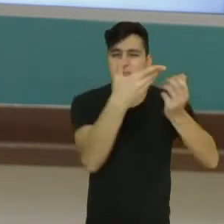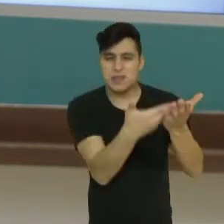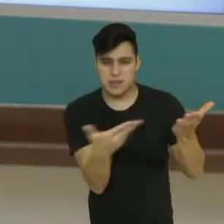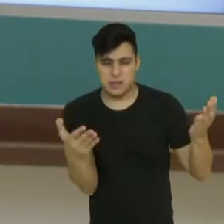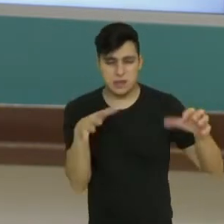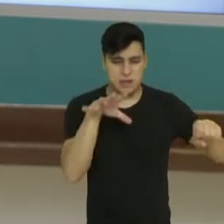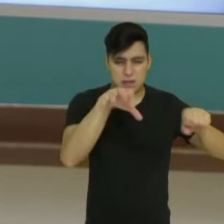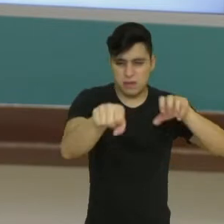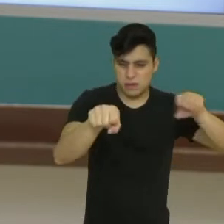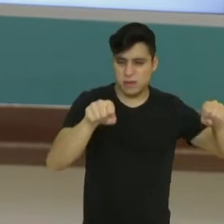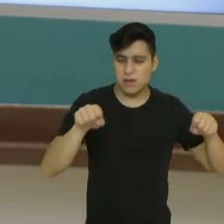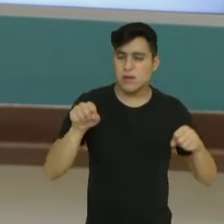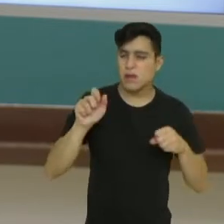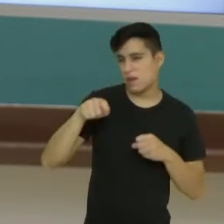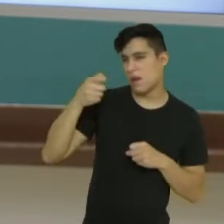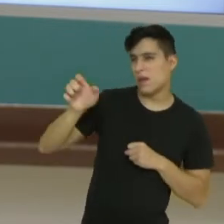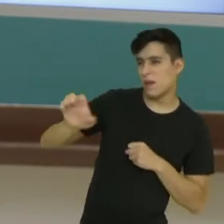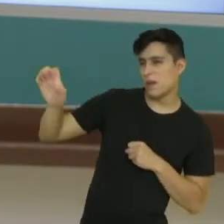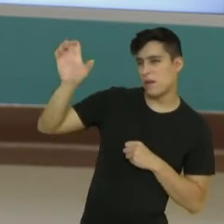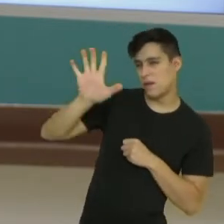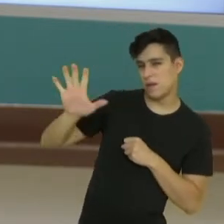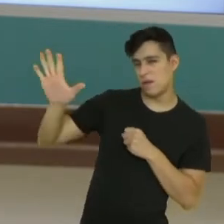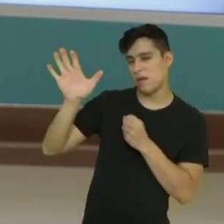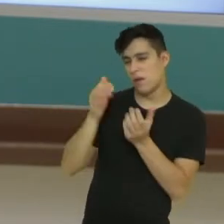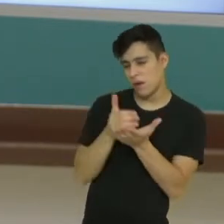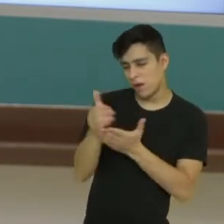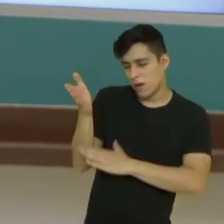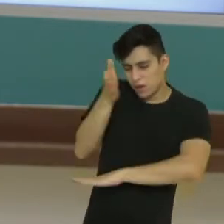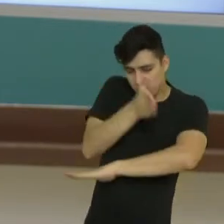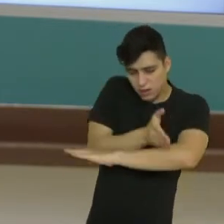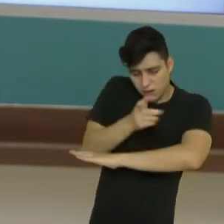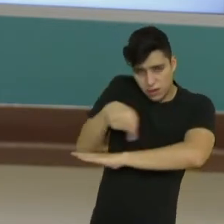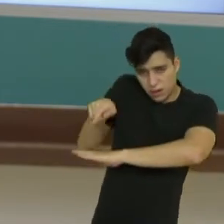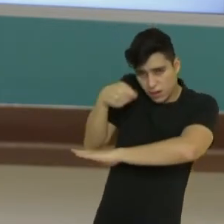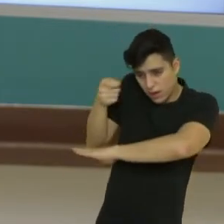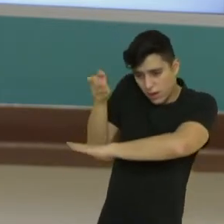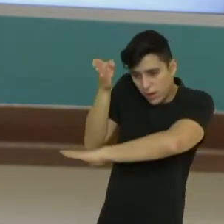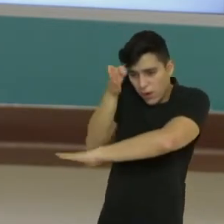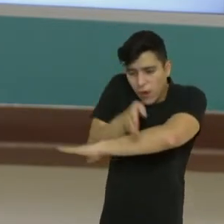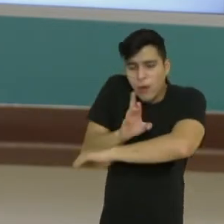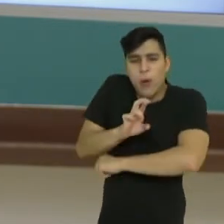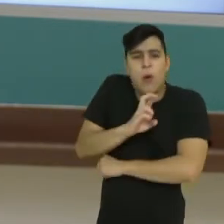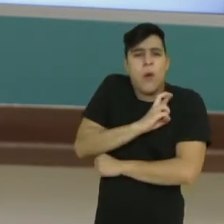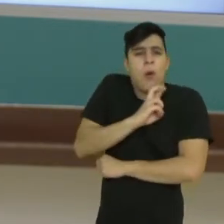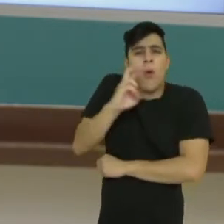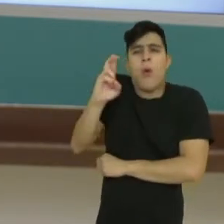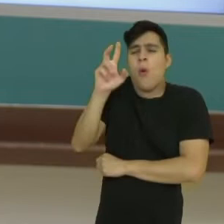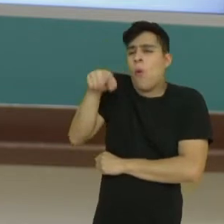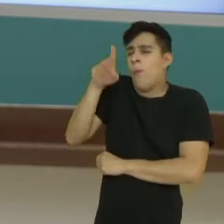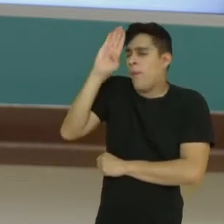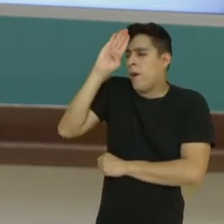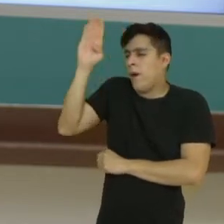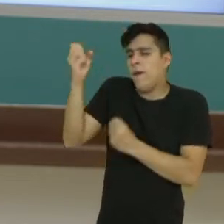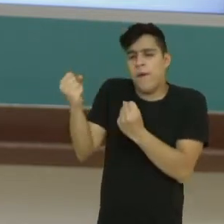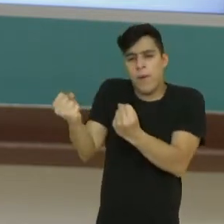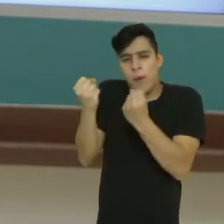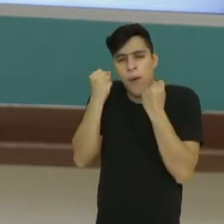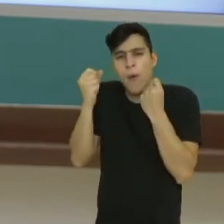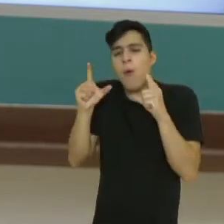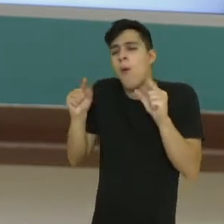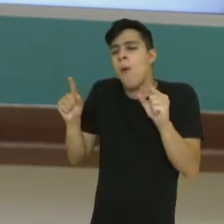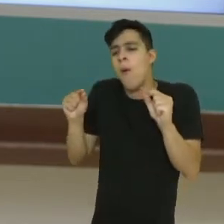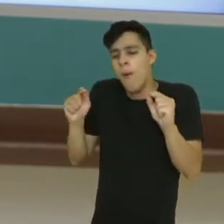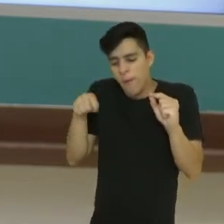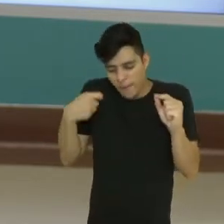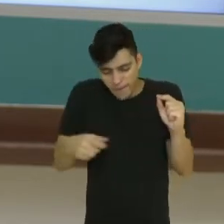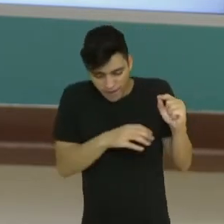gente conhece hoje como Europa e vai ter início a Idade Média. A Idade Média, a religião é colocada como contexto principal, ou seja, o